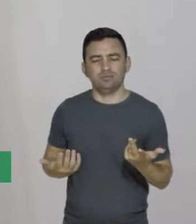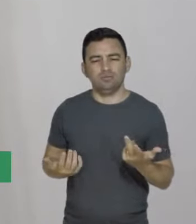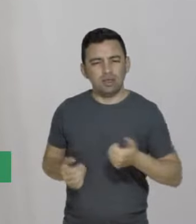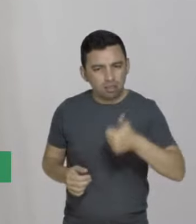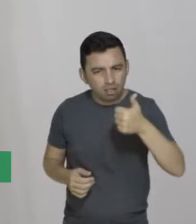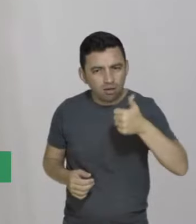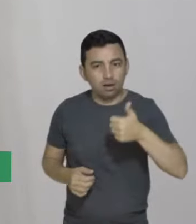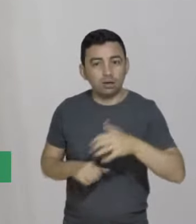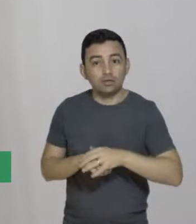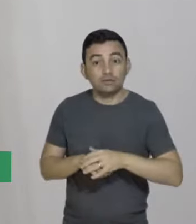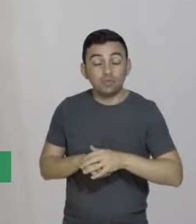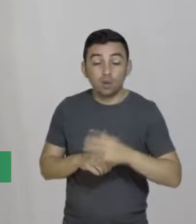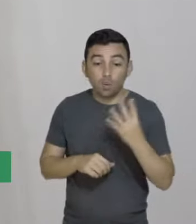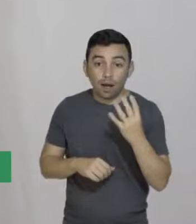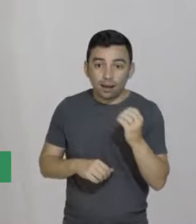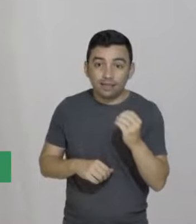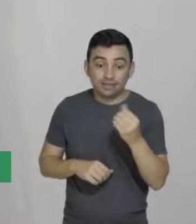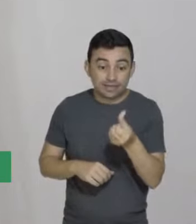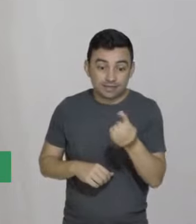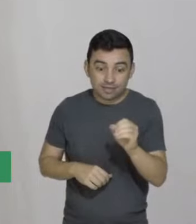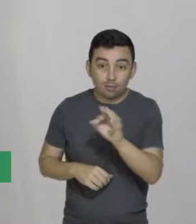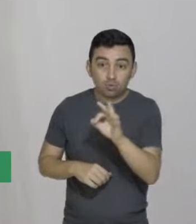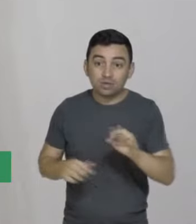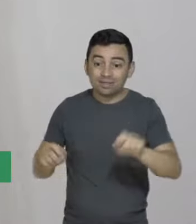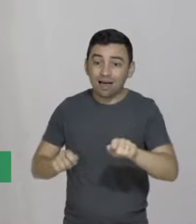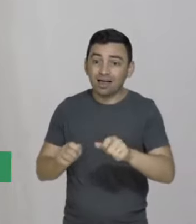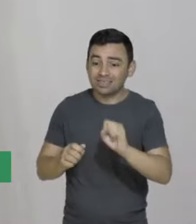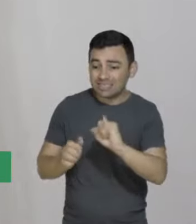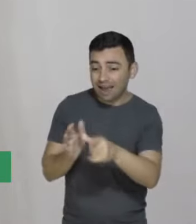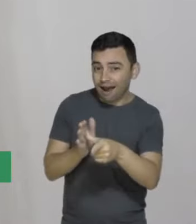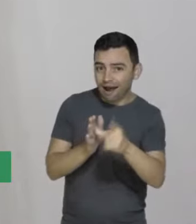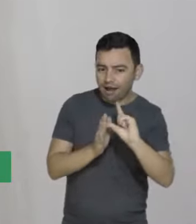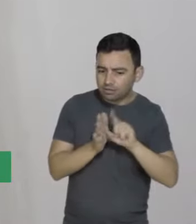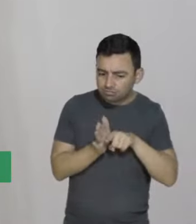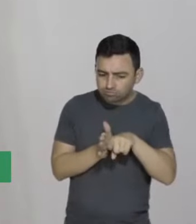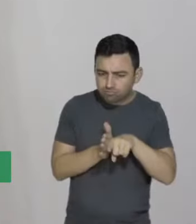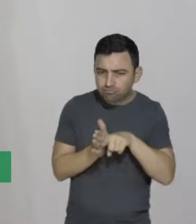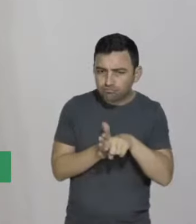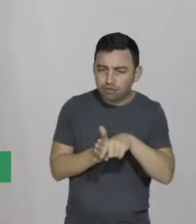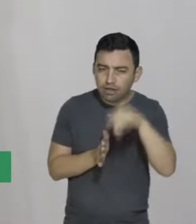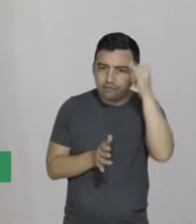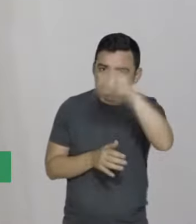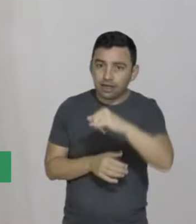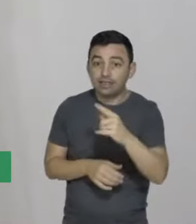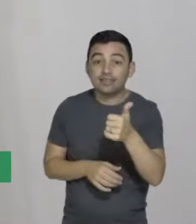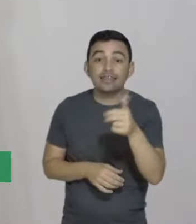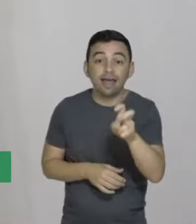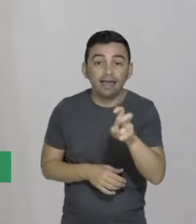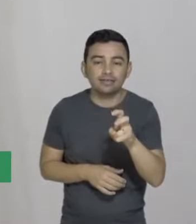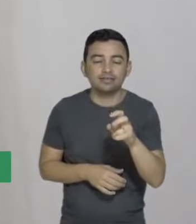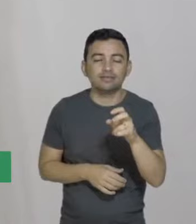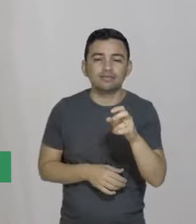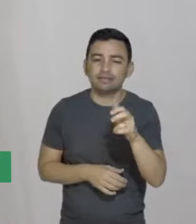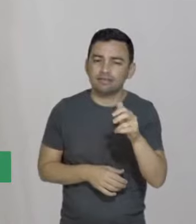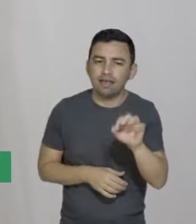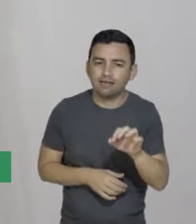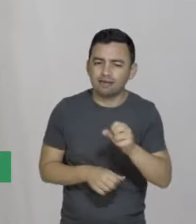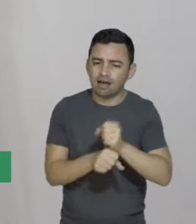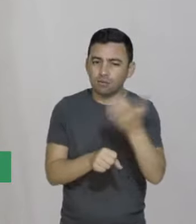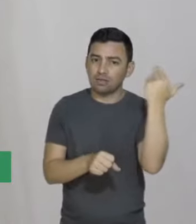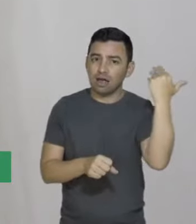40% a 60% dessas cirurgias poderiam ter sido evitadas se nós tivéssemos, há 10, 15 anos atrás, um trabalho forte em